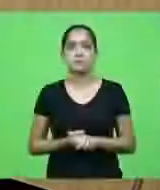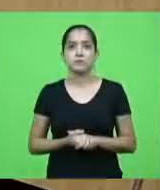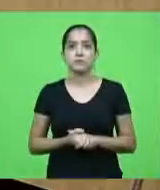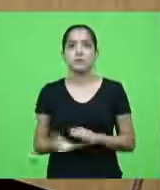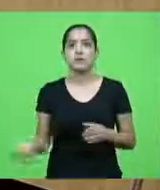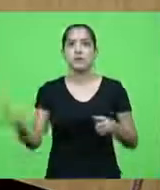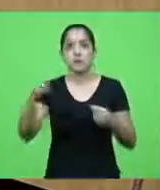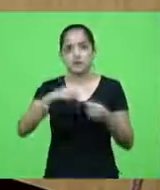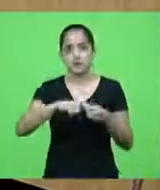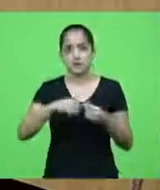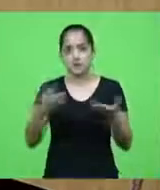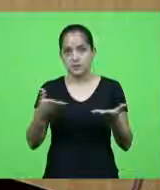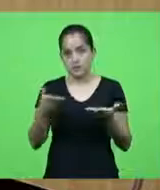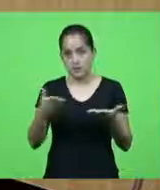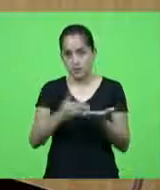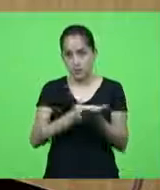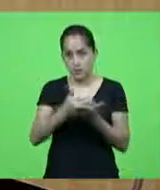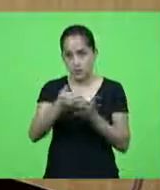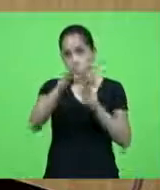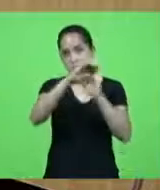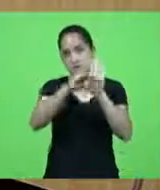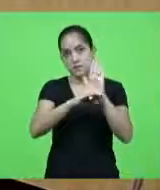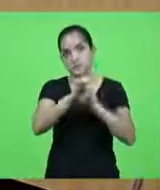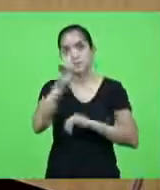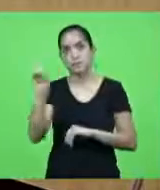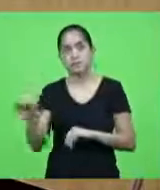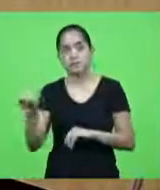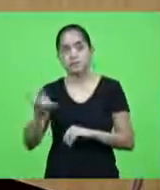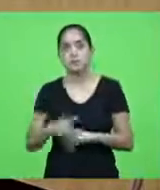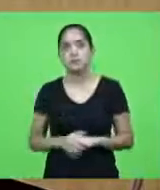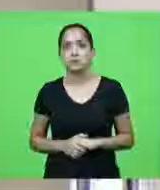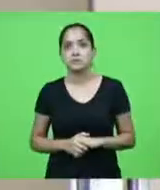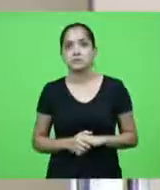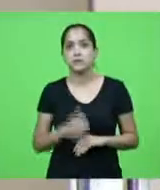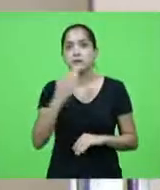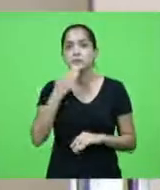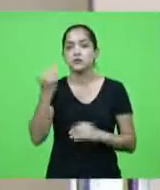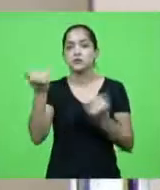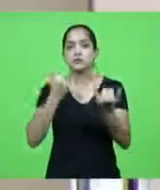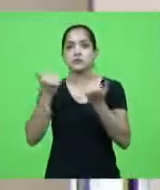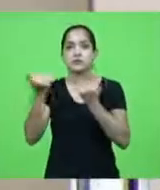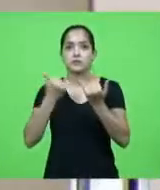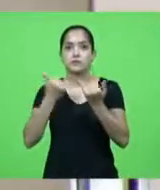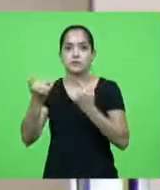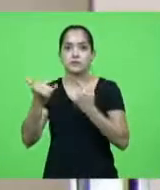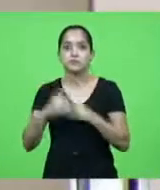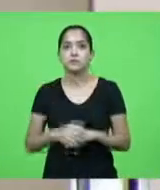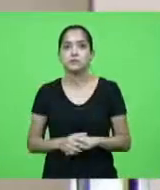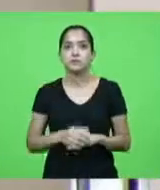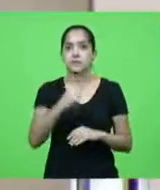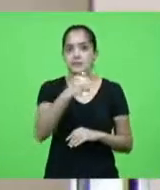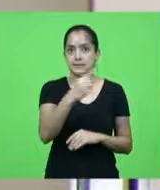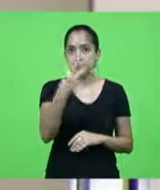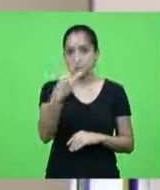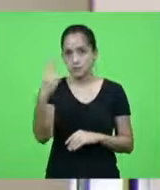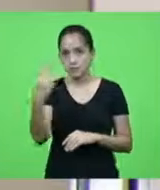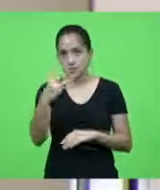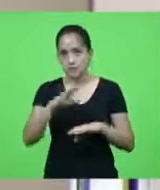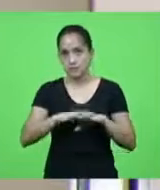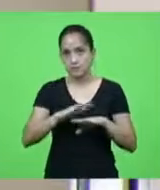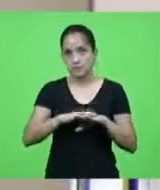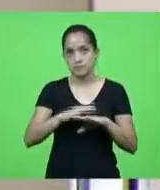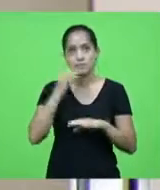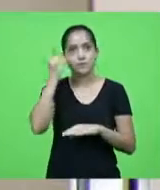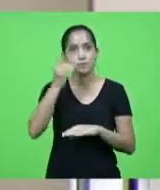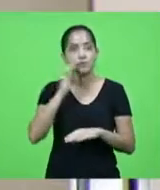Reaberta a sessão, passamos a ordem do dia. Pedidos de informação, pedindo informação 133, autor deputado